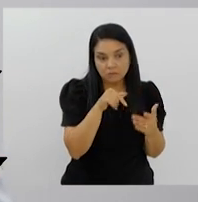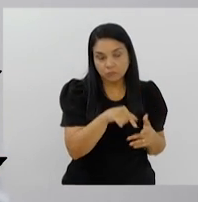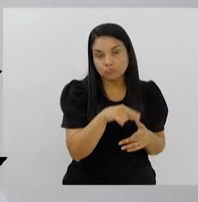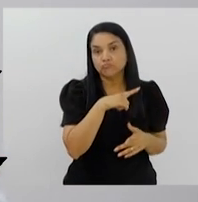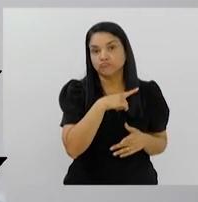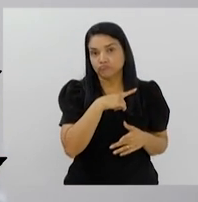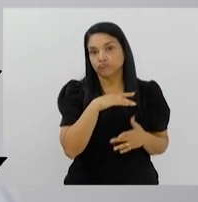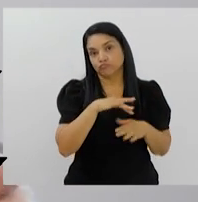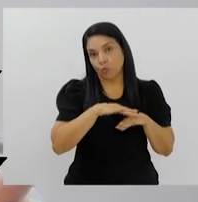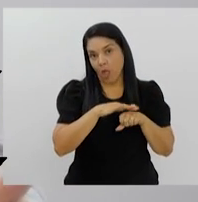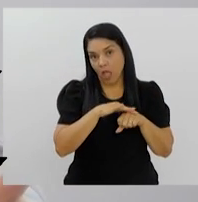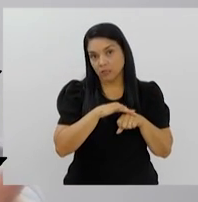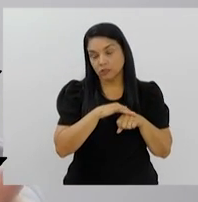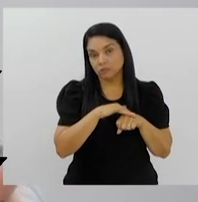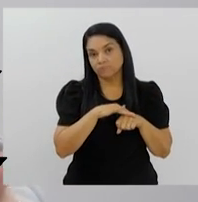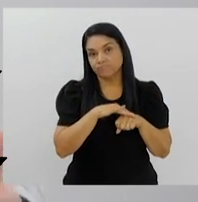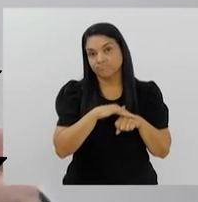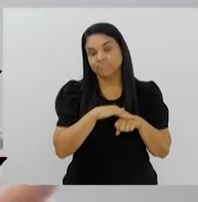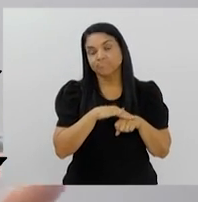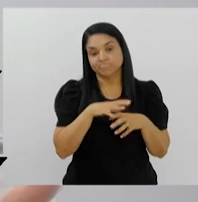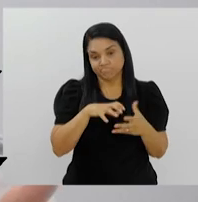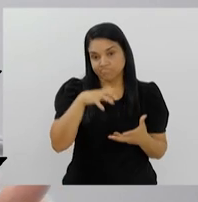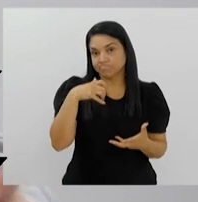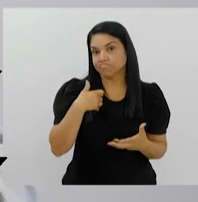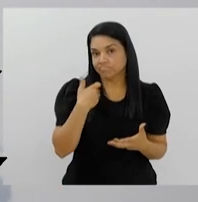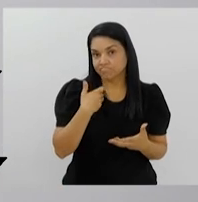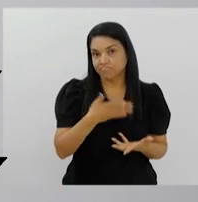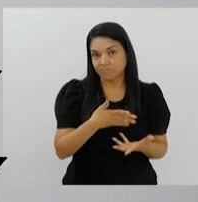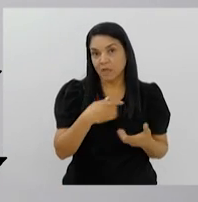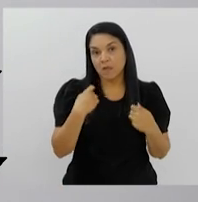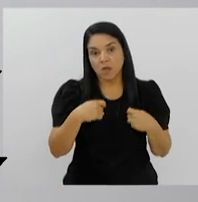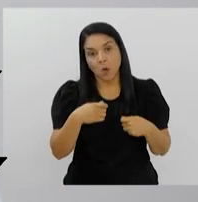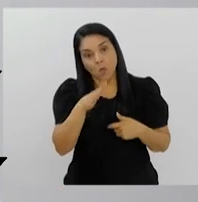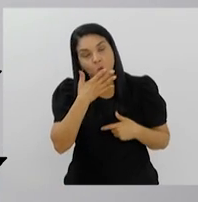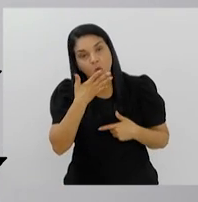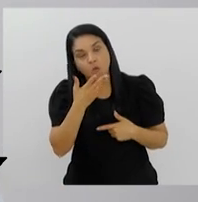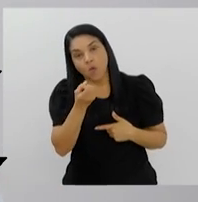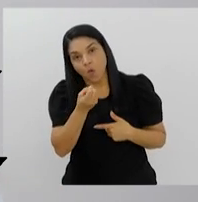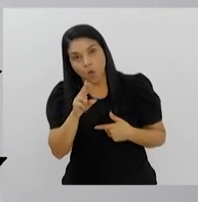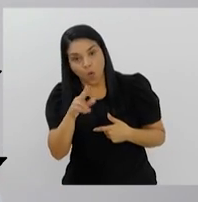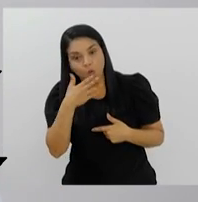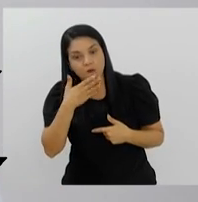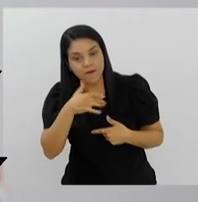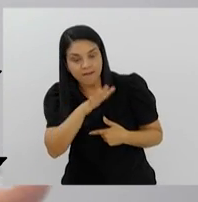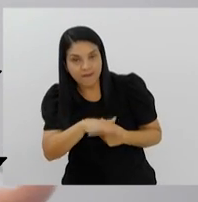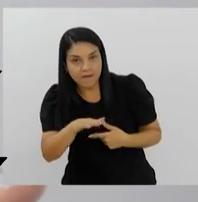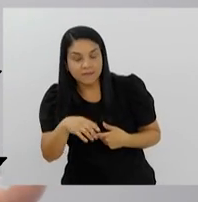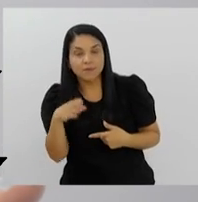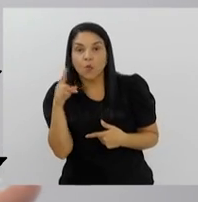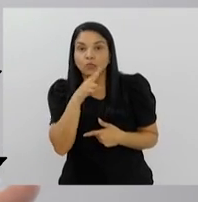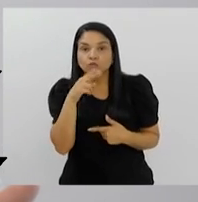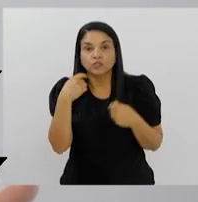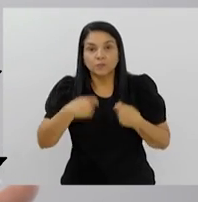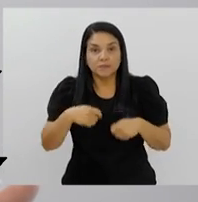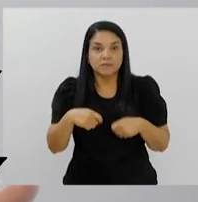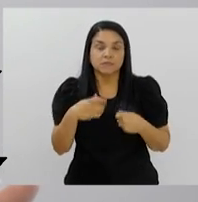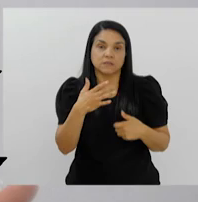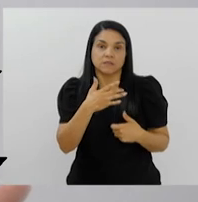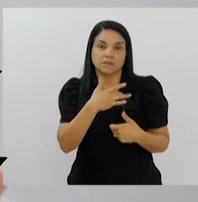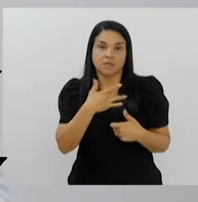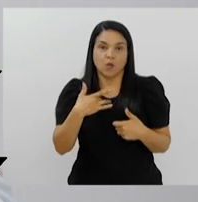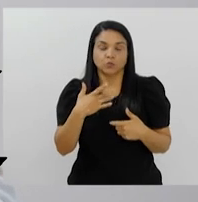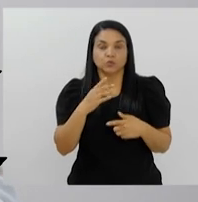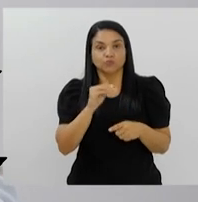porque tem uma idade já tem uma necessidade é uma criança que pode precisar urgente e ela pode ficar sem